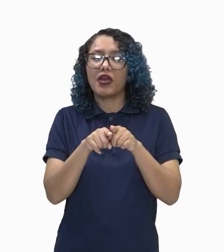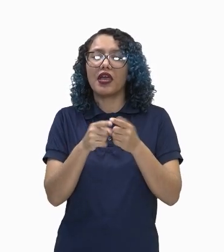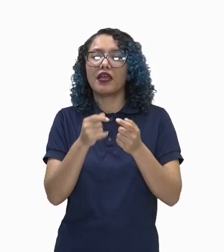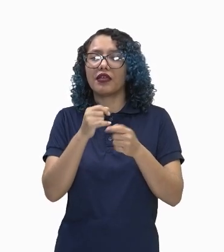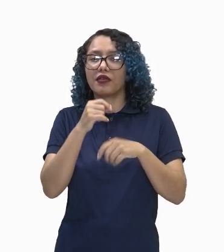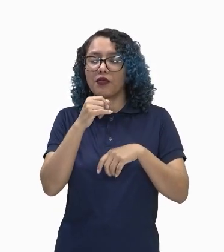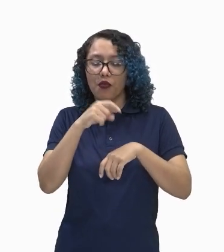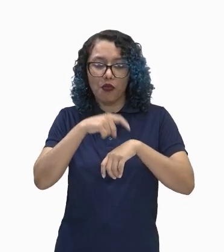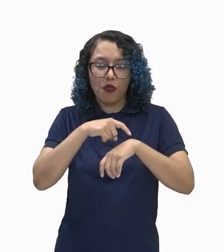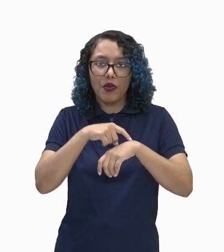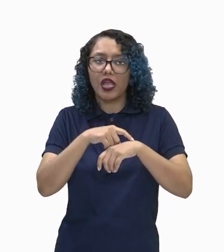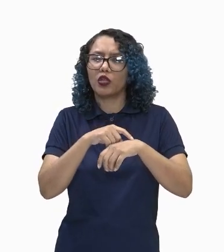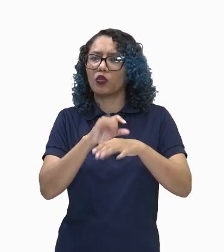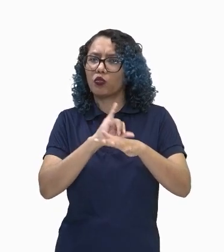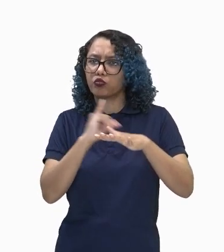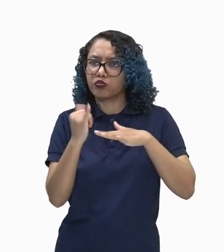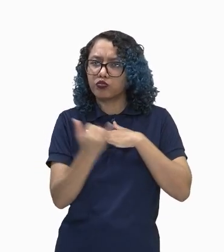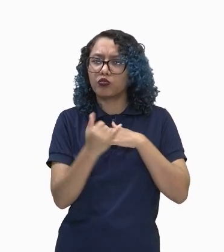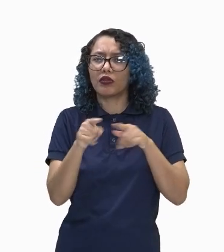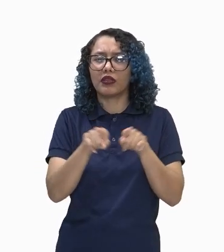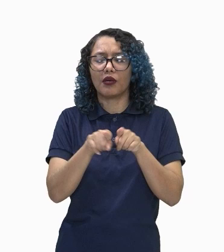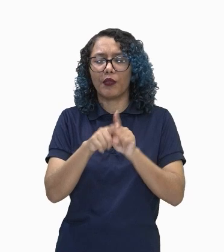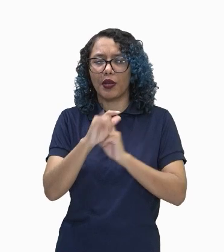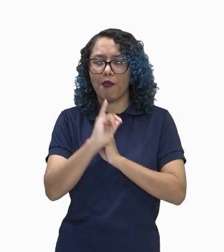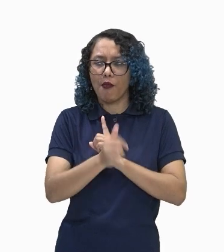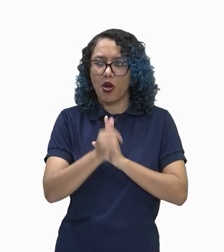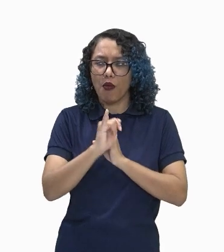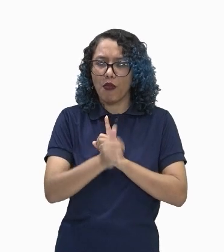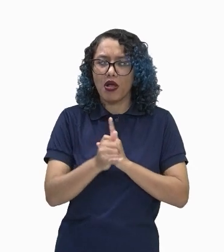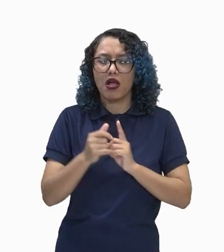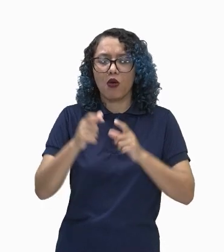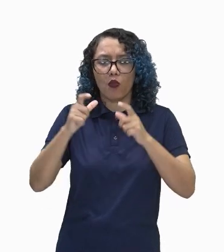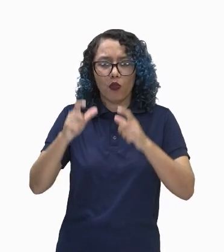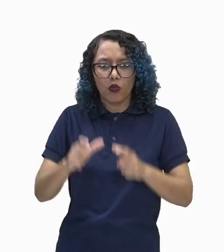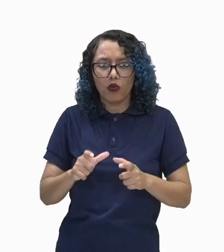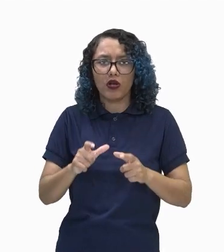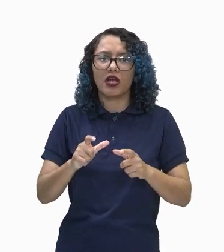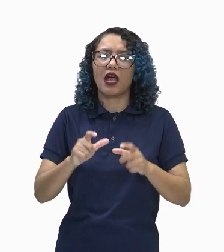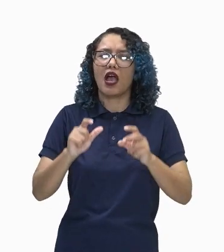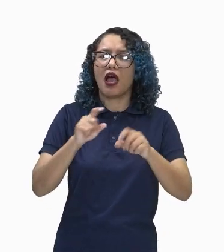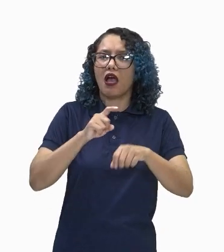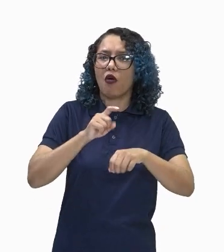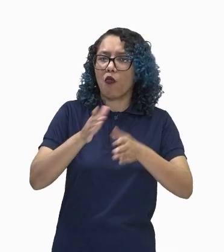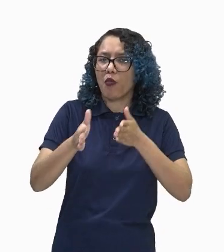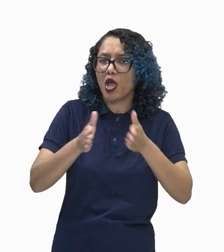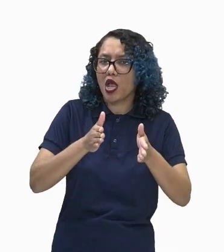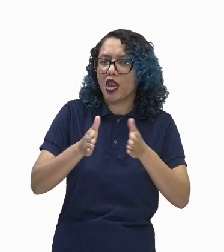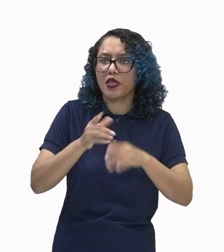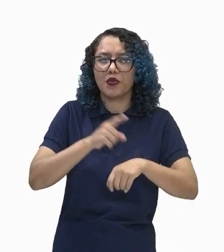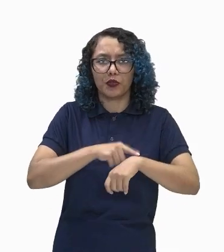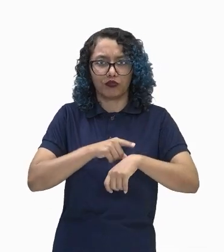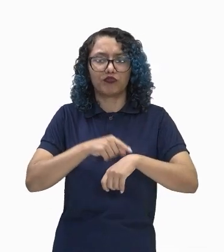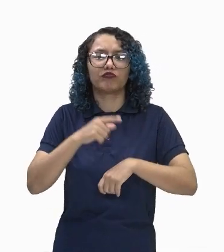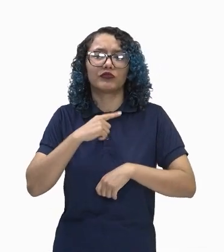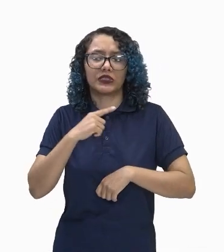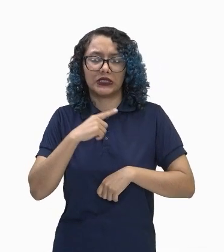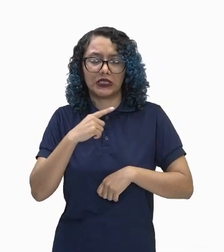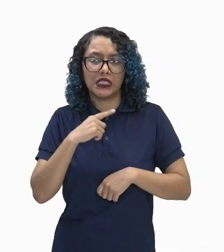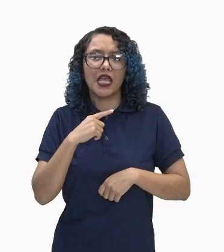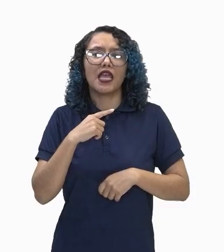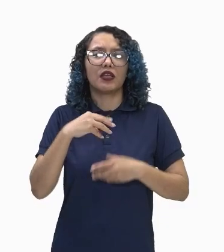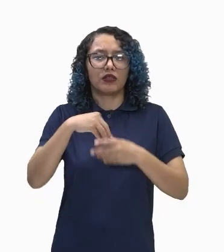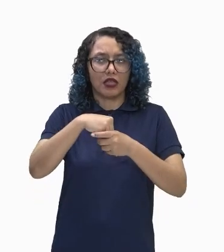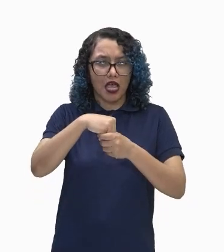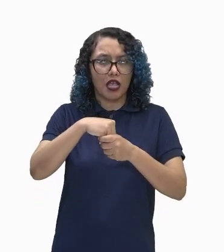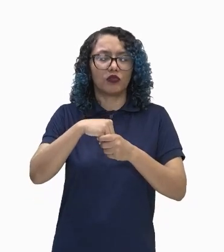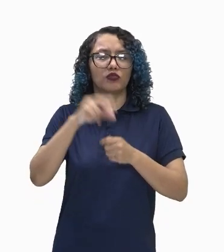narrativa. Então, temos ali um narrador, um espaço, um tempo. Tem ali aqueles momentos da narrativa,